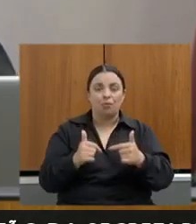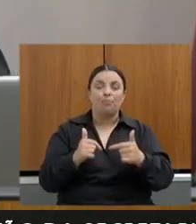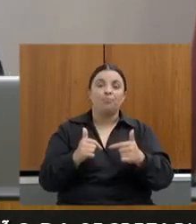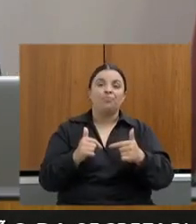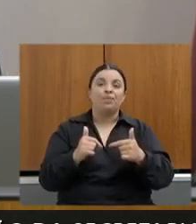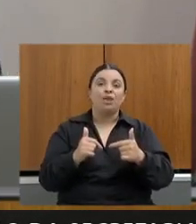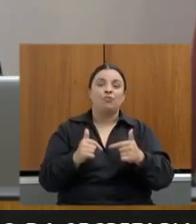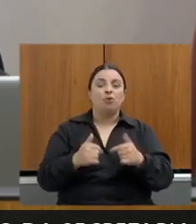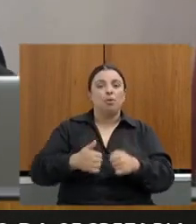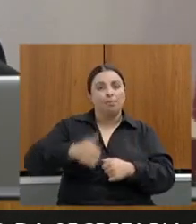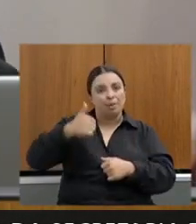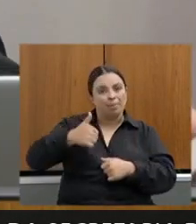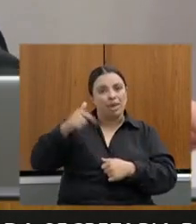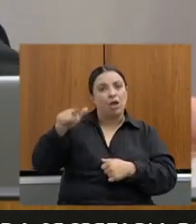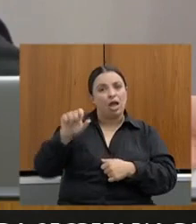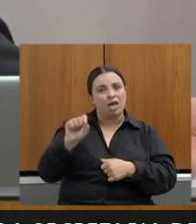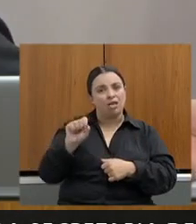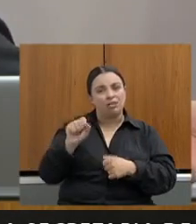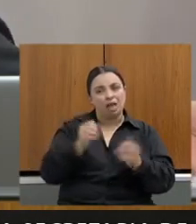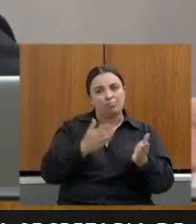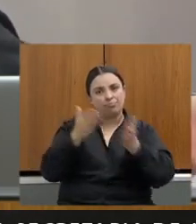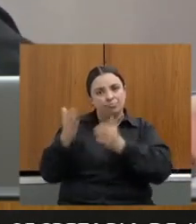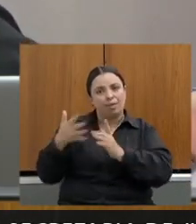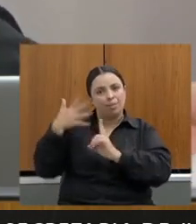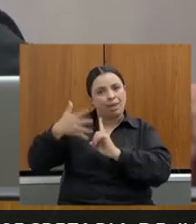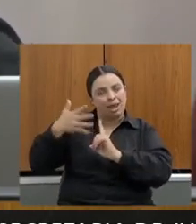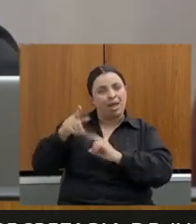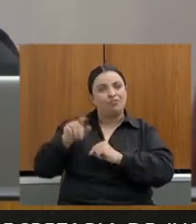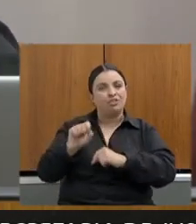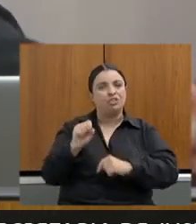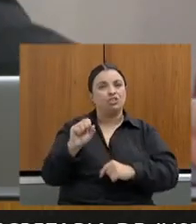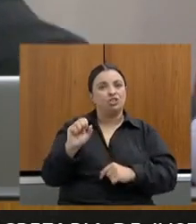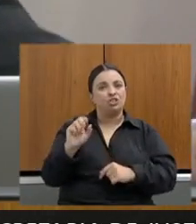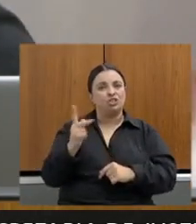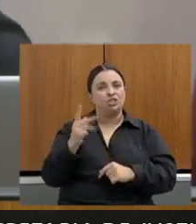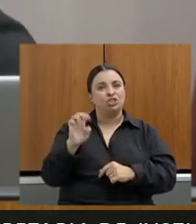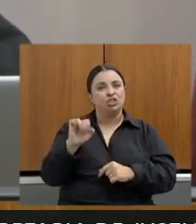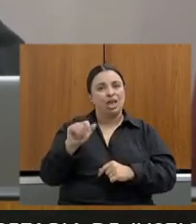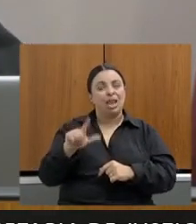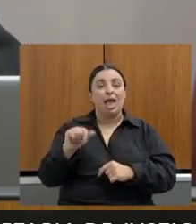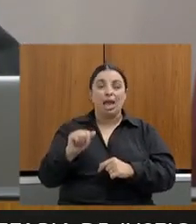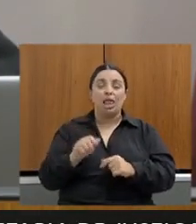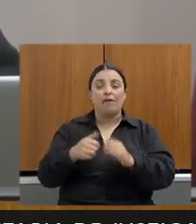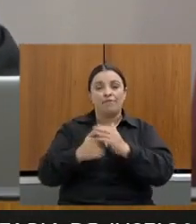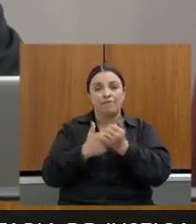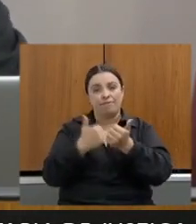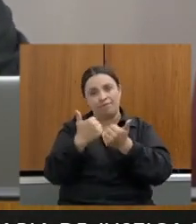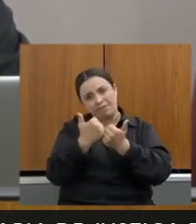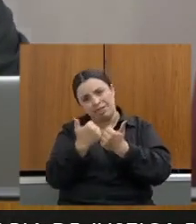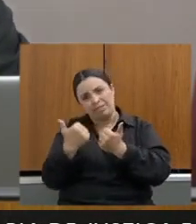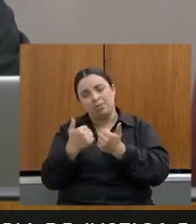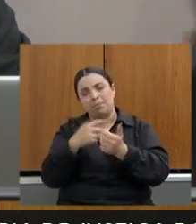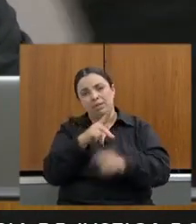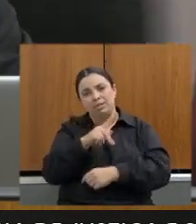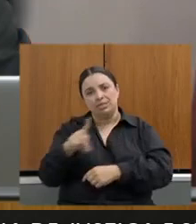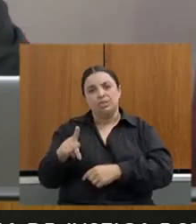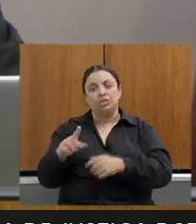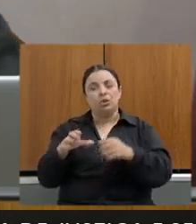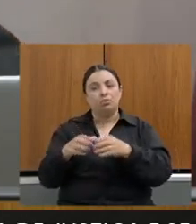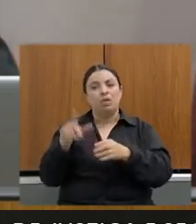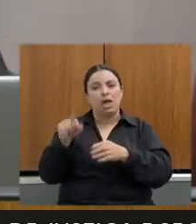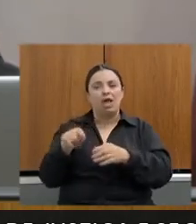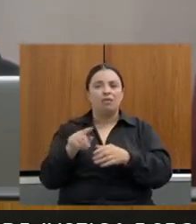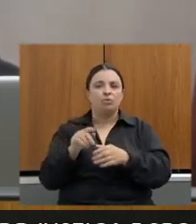passar a palavra luz Deputado a delegada Sheila vice-presidente da comissão que fará o Os questionamentos iniciais